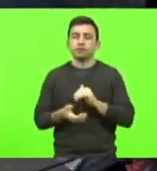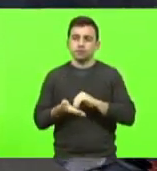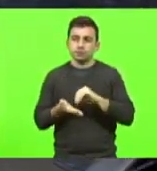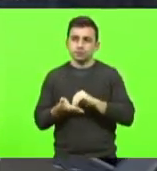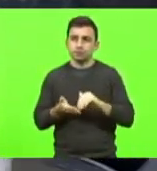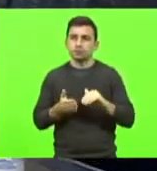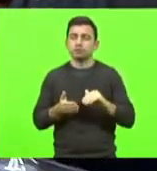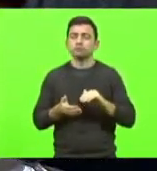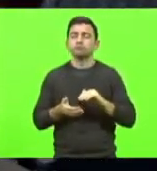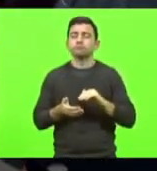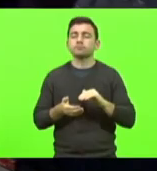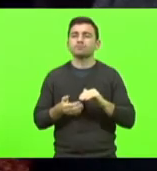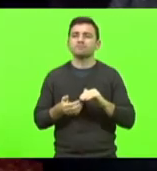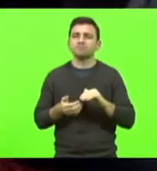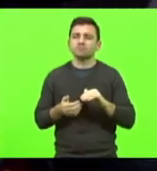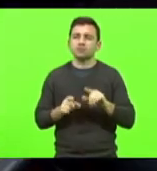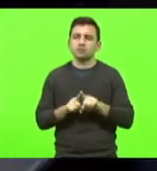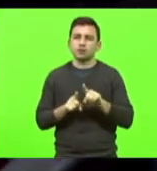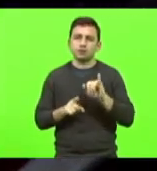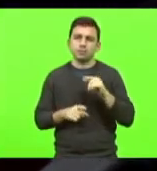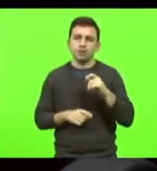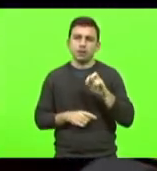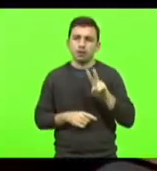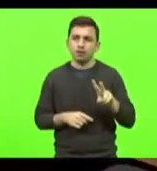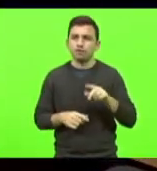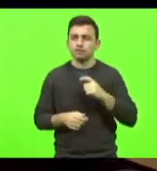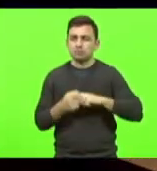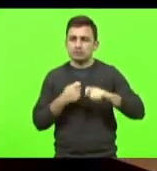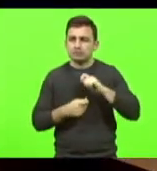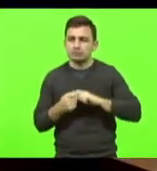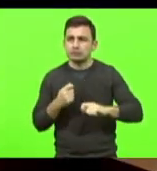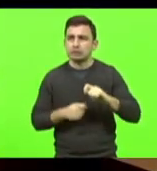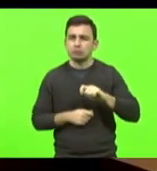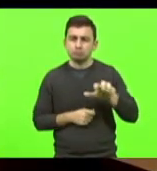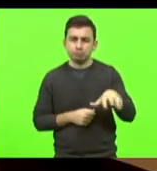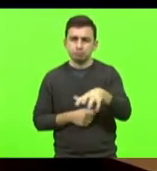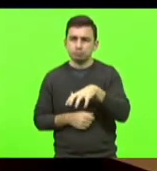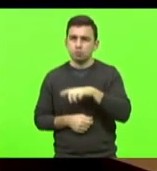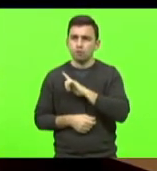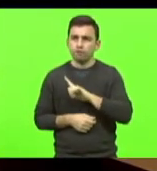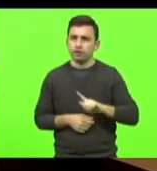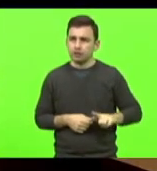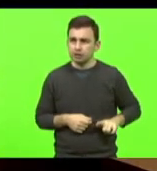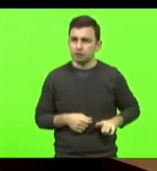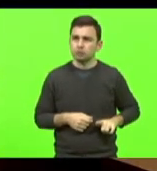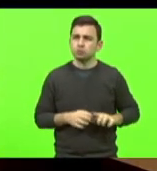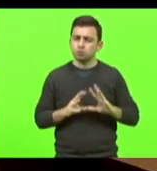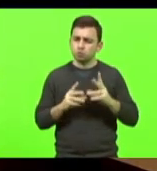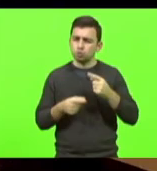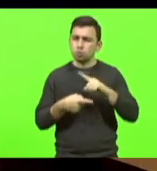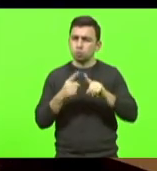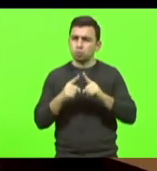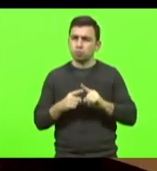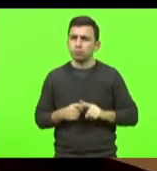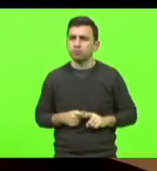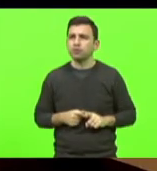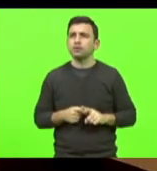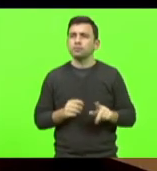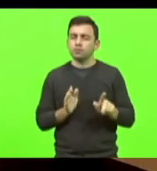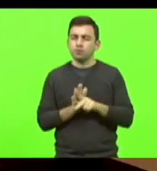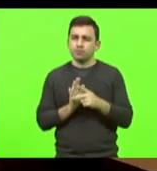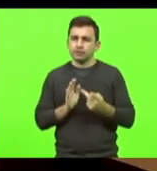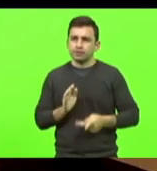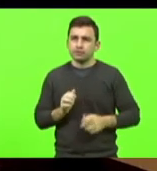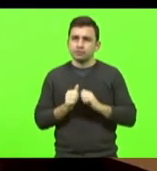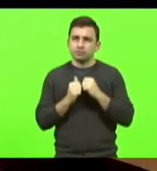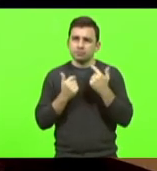Casa Civil do iprev da administração dos órgãos do Governo do Estado que estiveram dialogando com esta casa